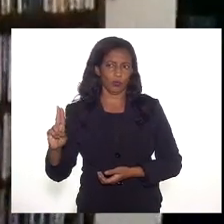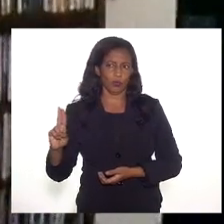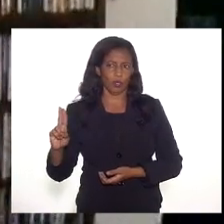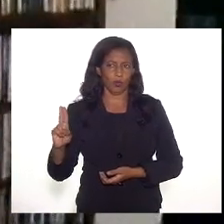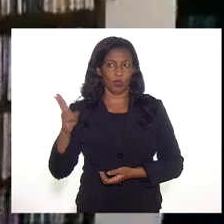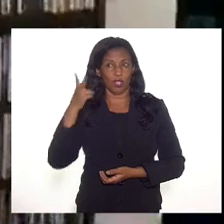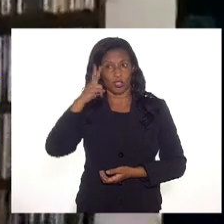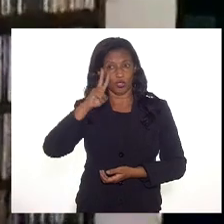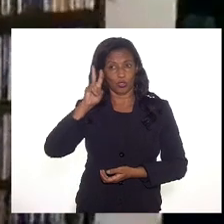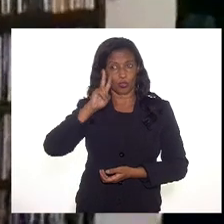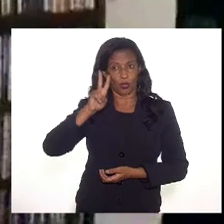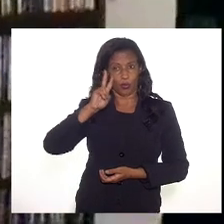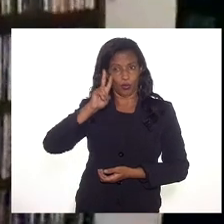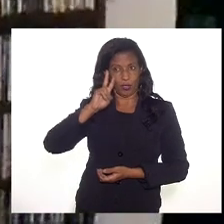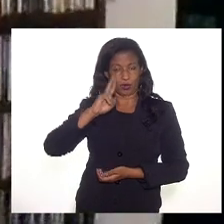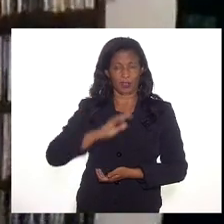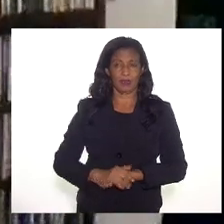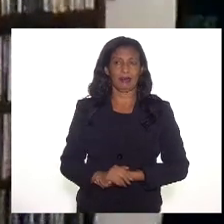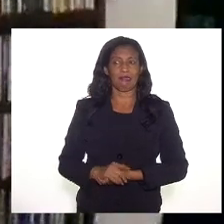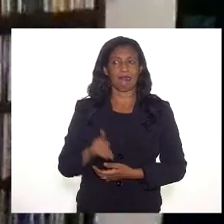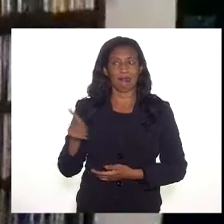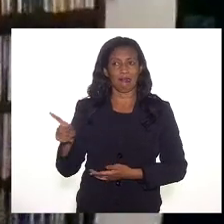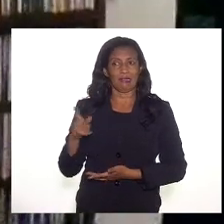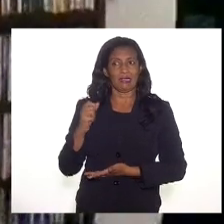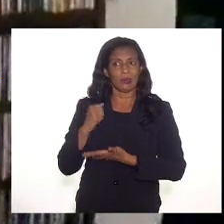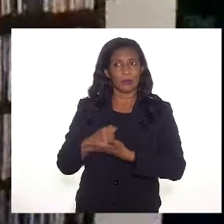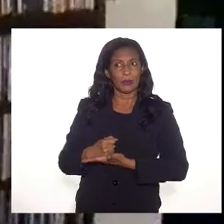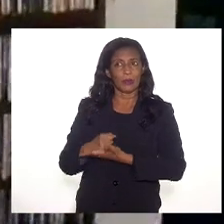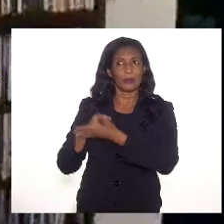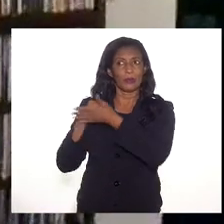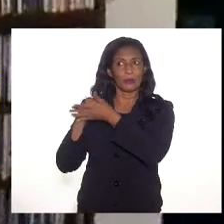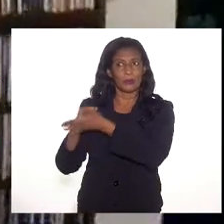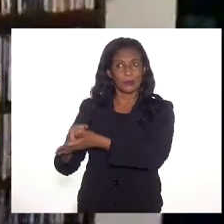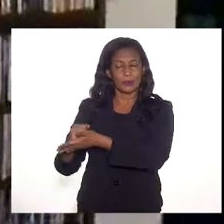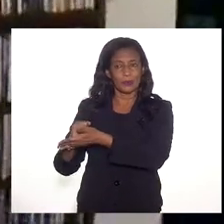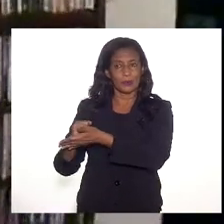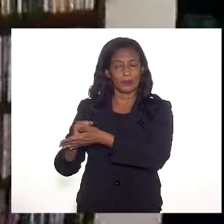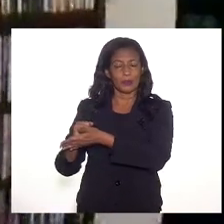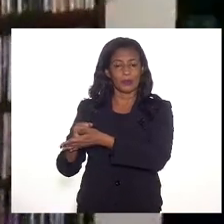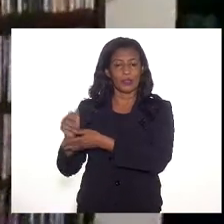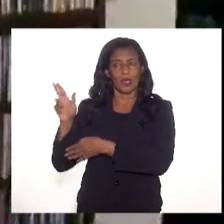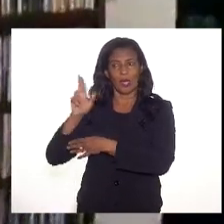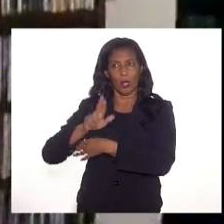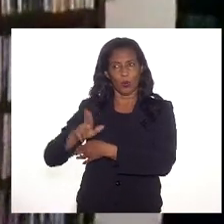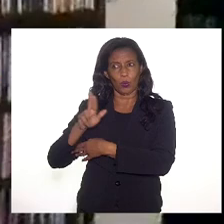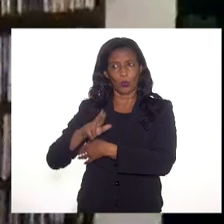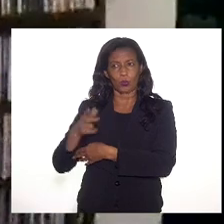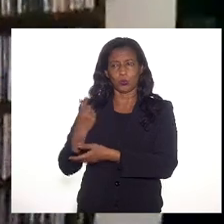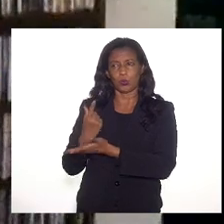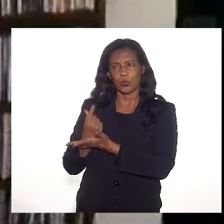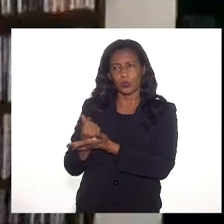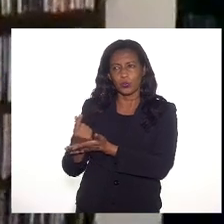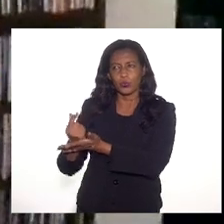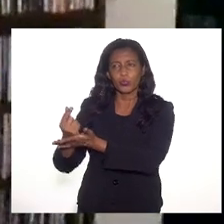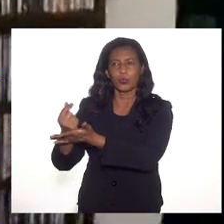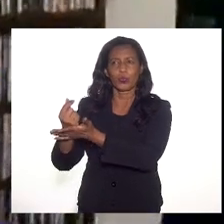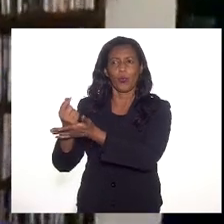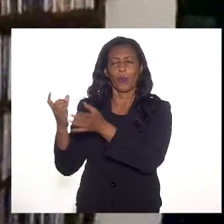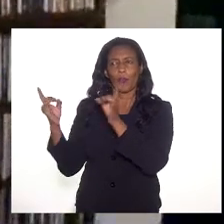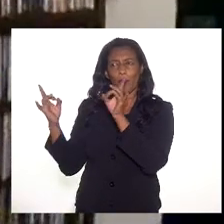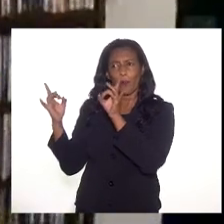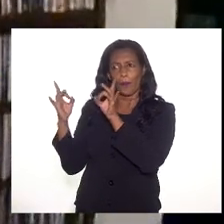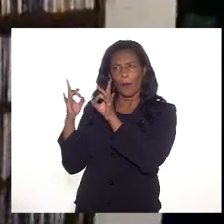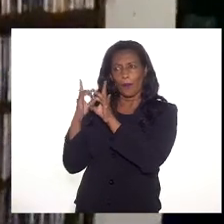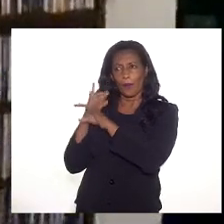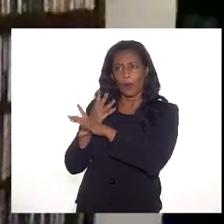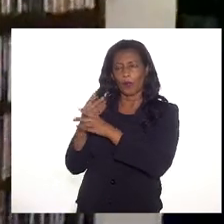é histórica e respaldada a plena utilização dos recursos disponíveis